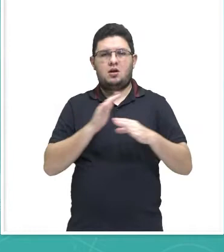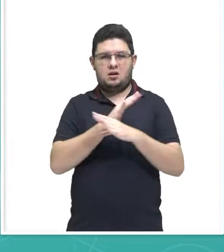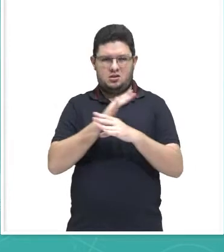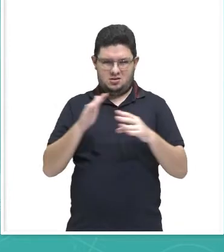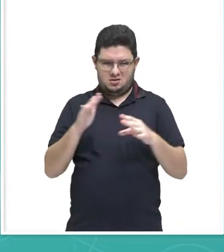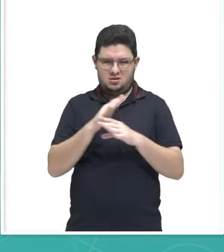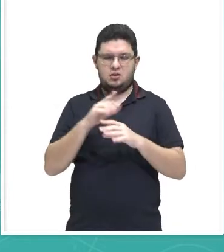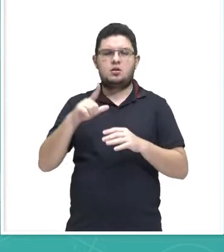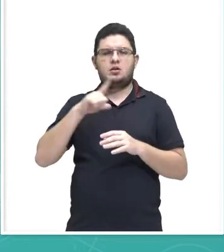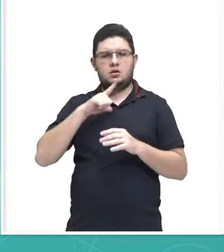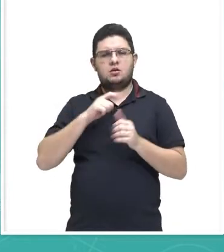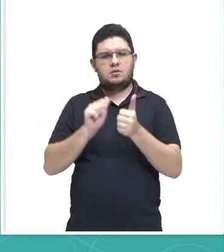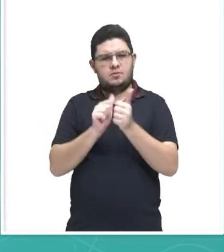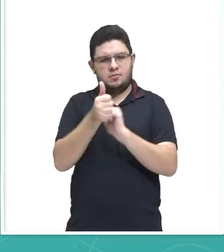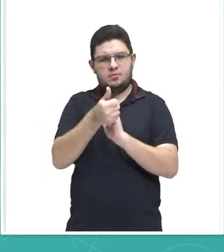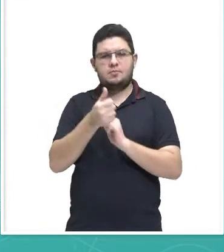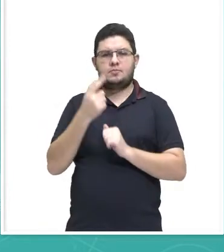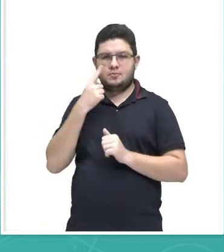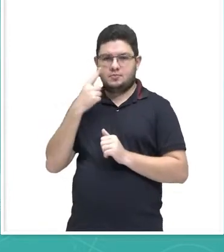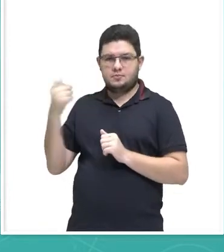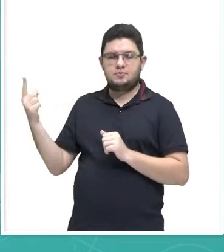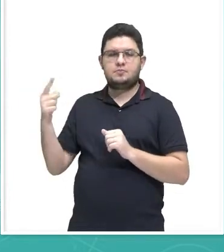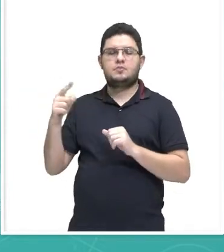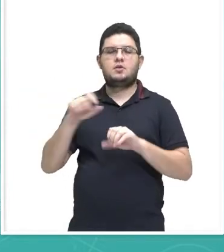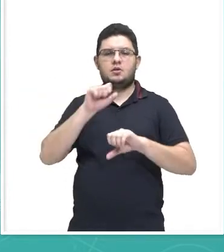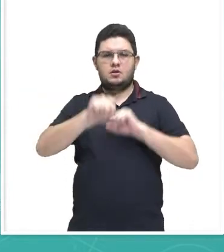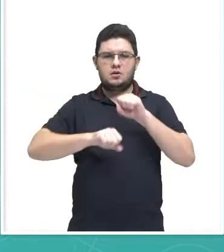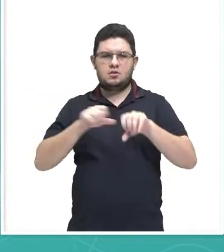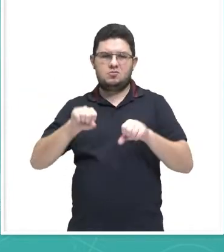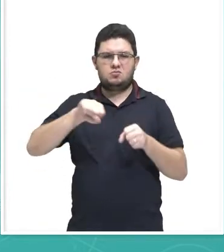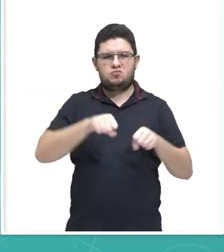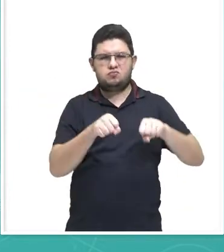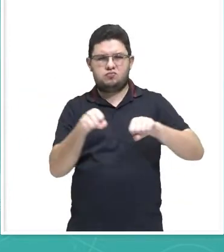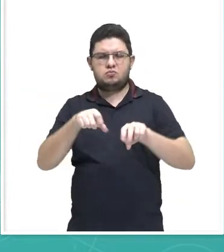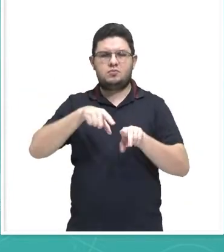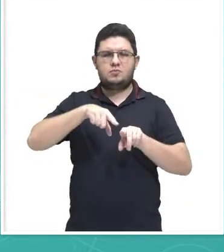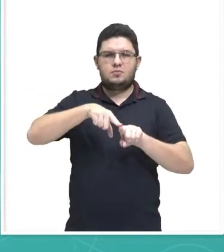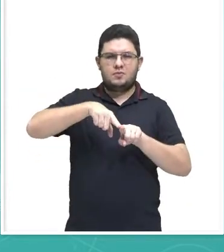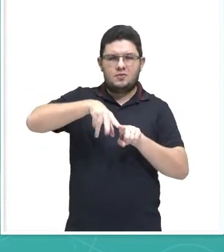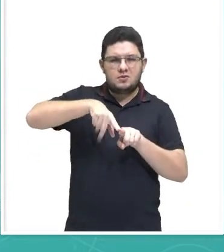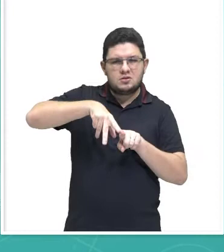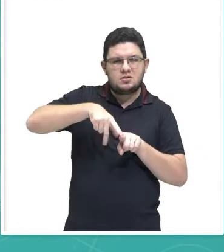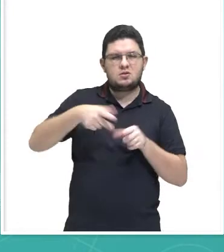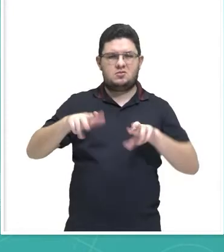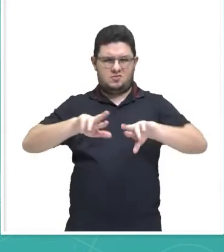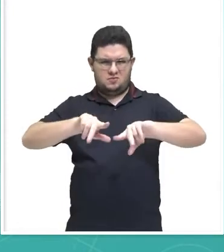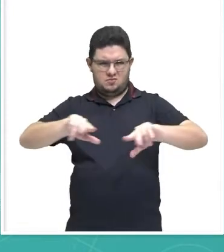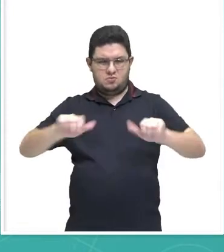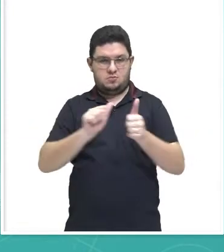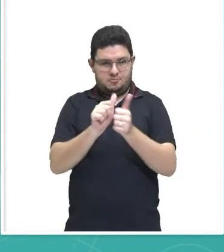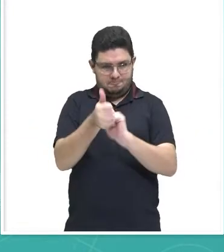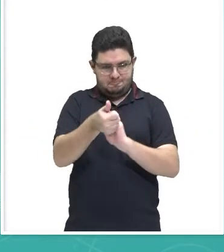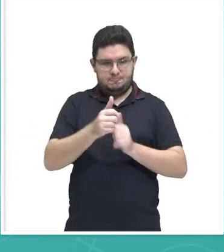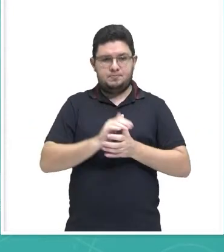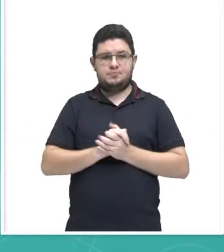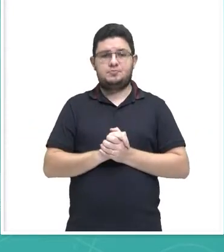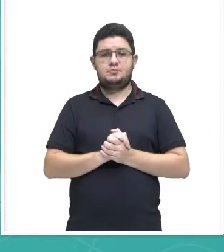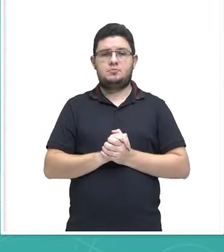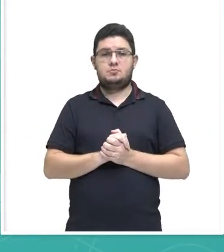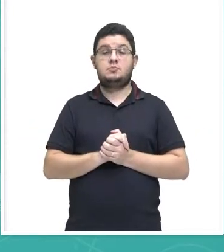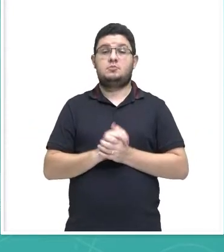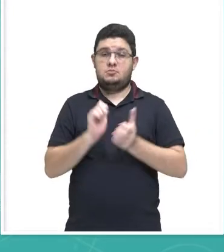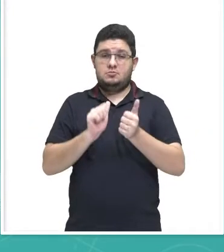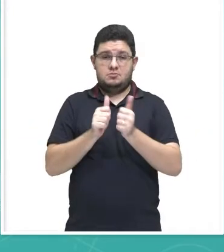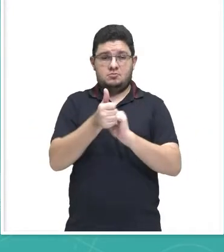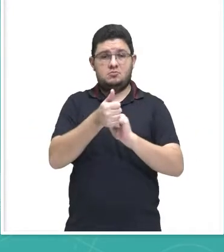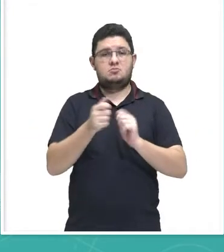urbano, como o ciclismo, o skate, dentre vários outros esportes. Então, tem esporte para todo mundo